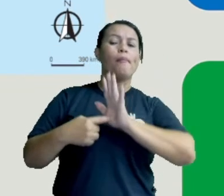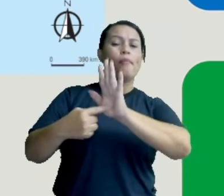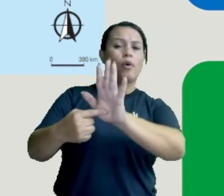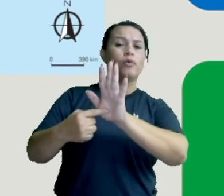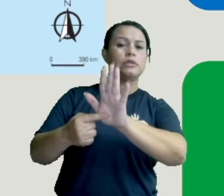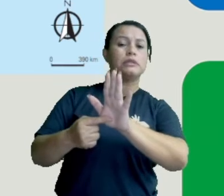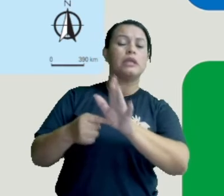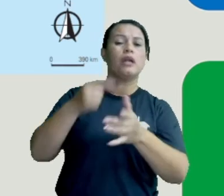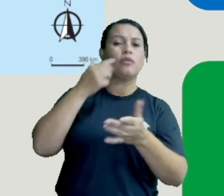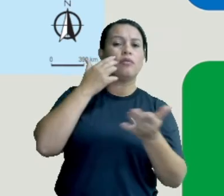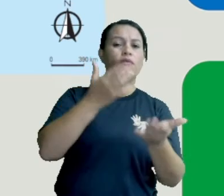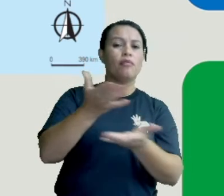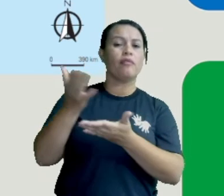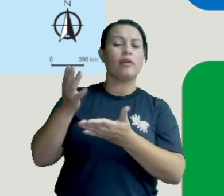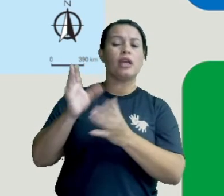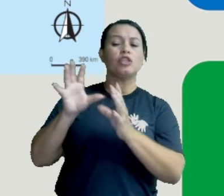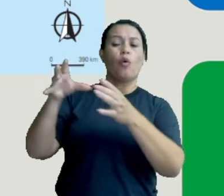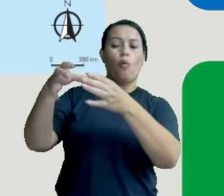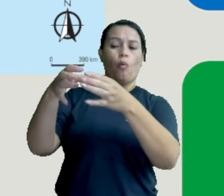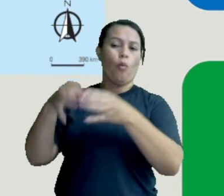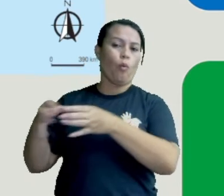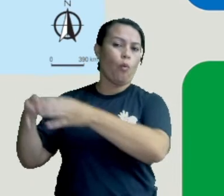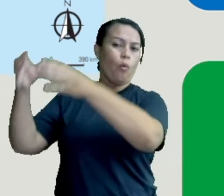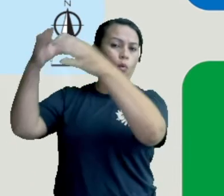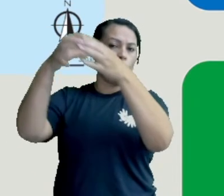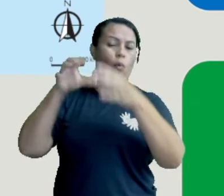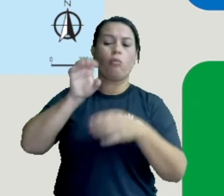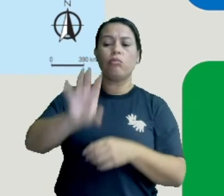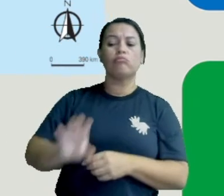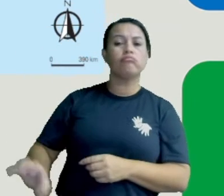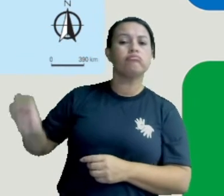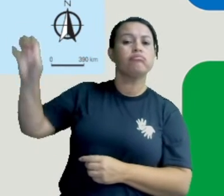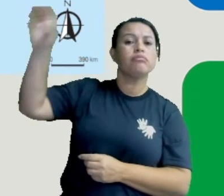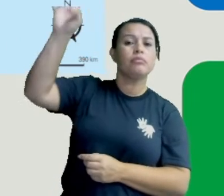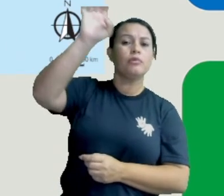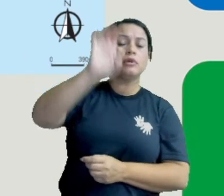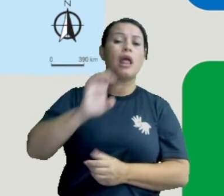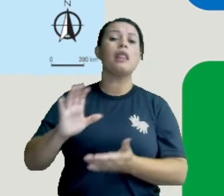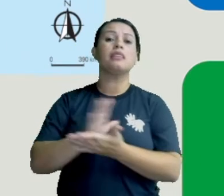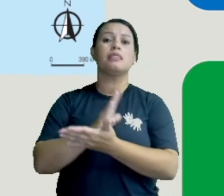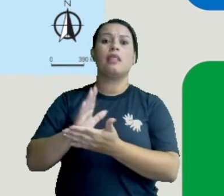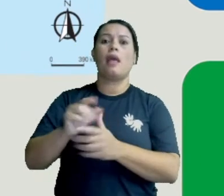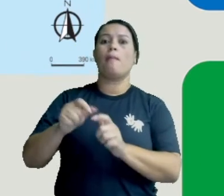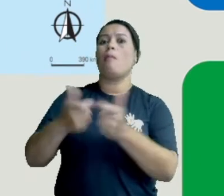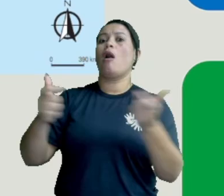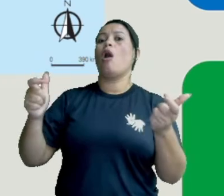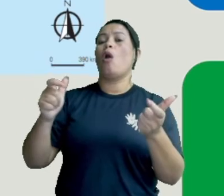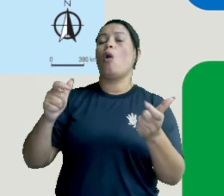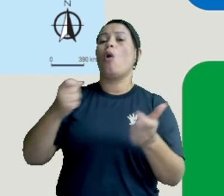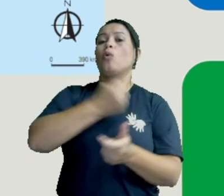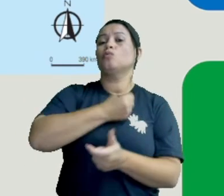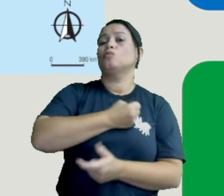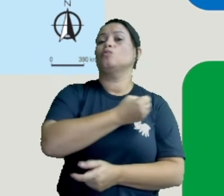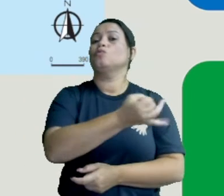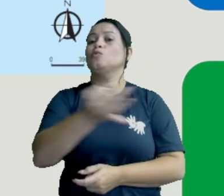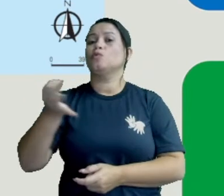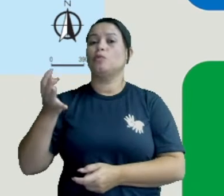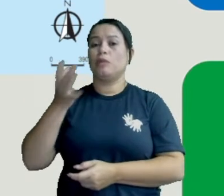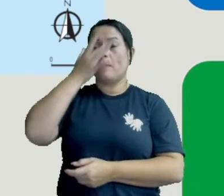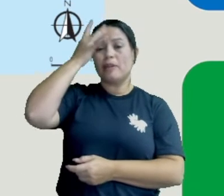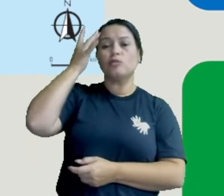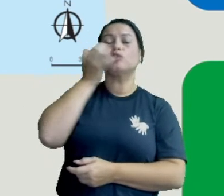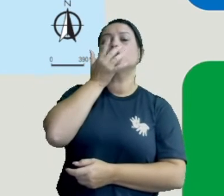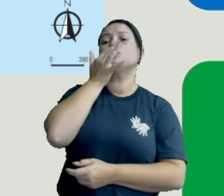Então, veja aí a concentração, ou seja, os estados com um maior número de habitantes são exatamente esses que estão